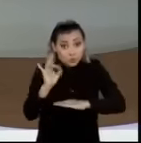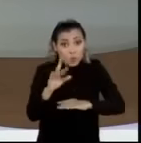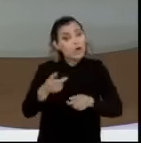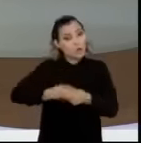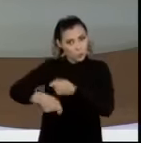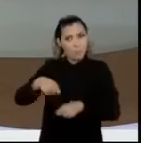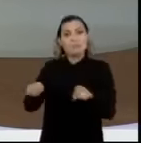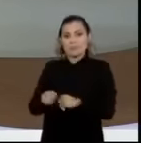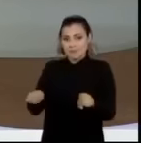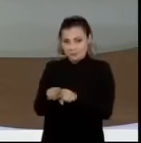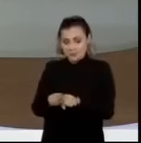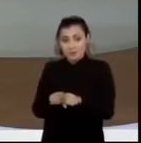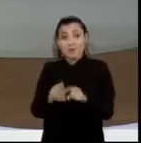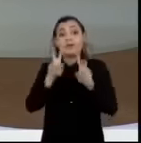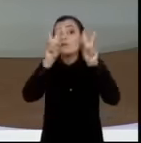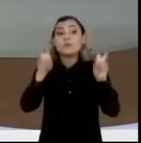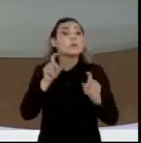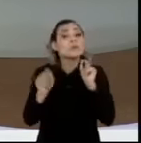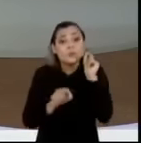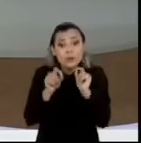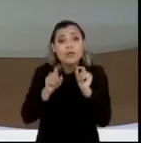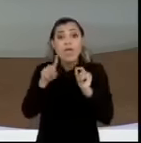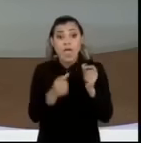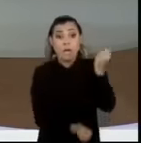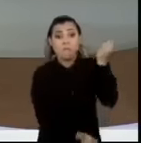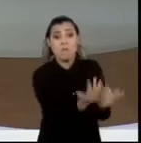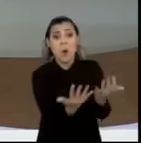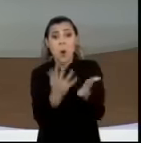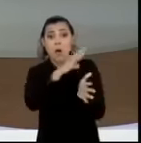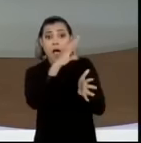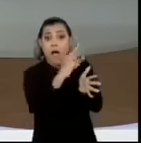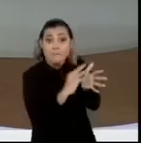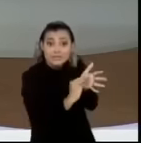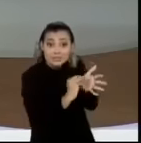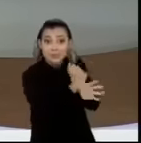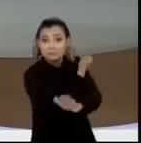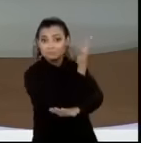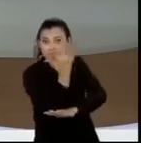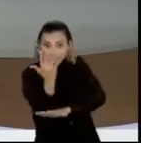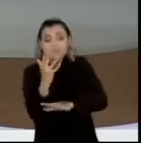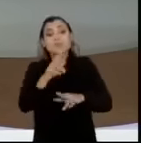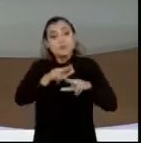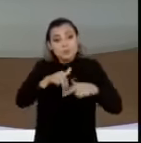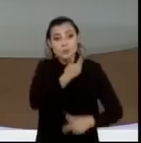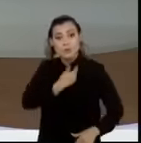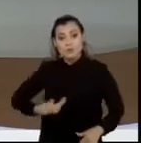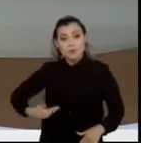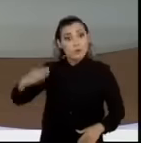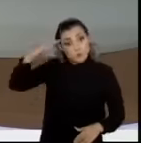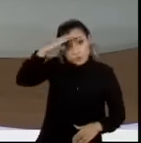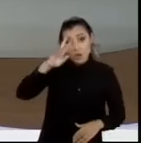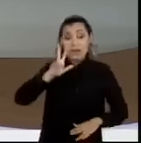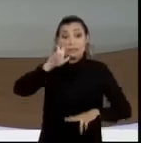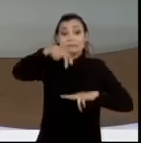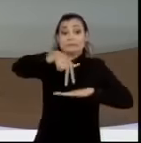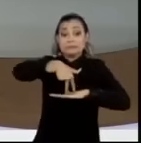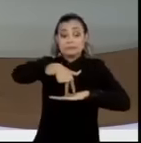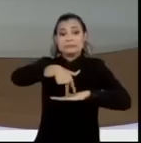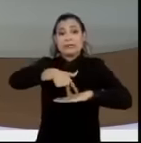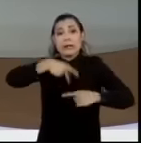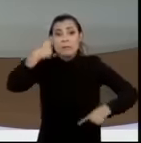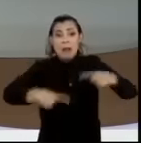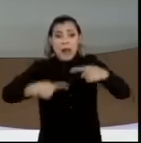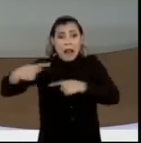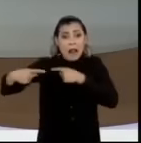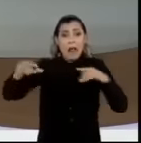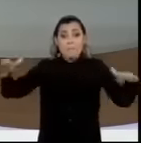economia. Eu me refiro à escalada de queimadas na Amazônia que lançou o governo Bolsonaro no centro de um furacão